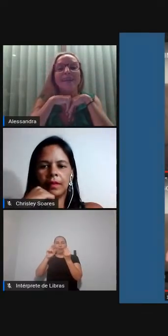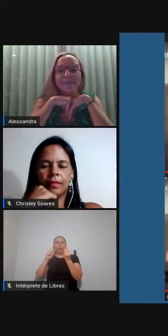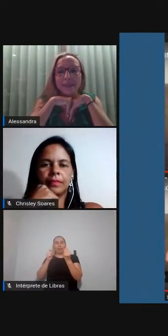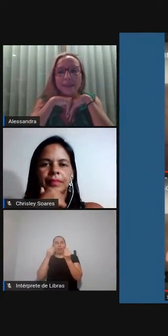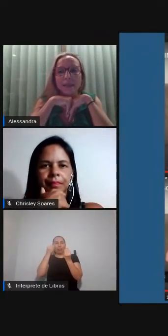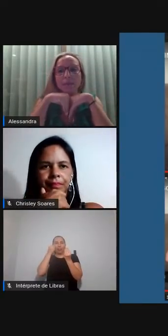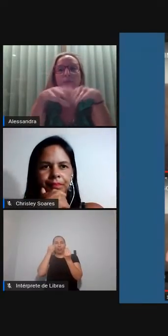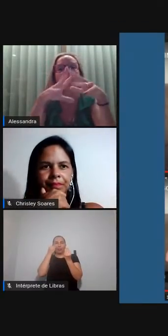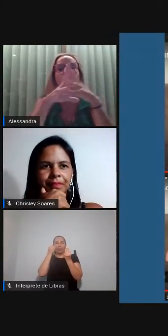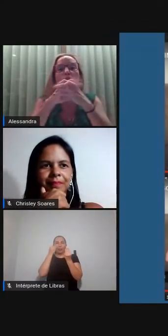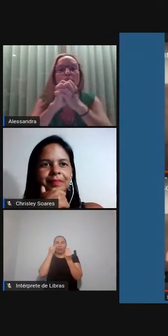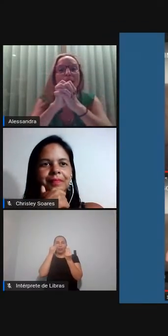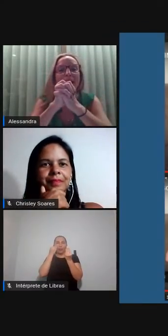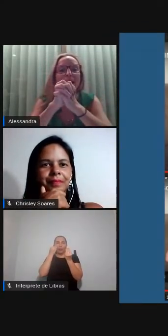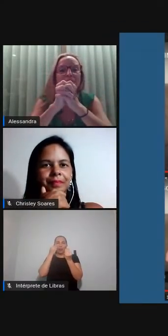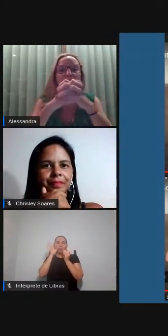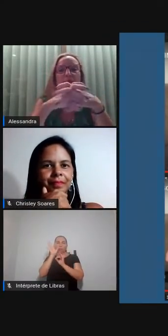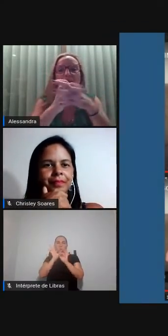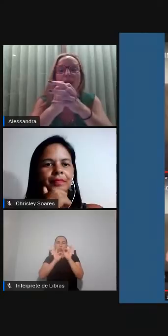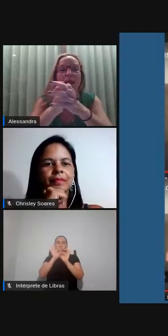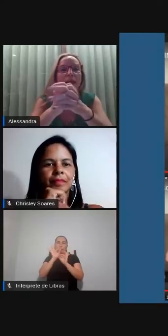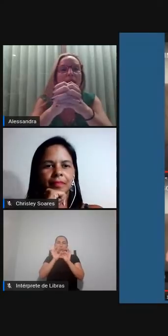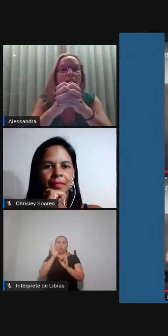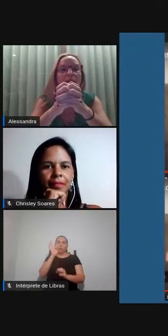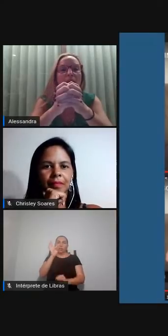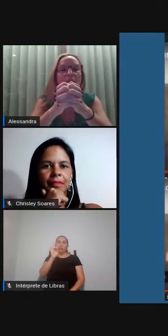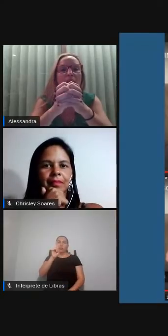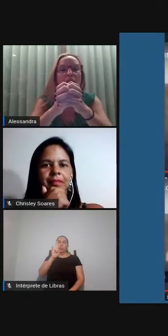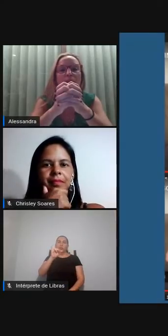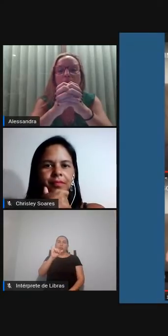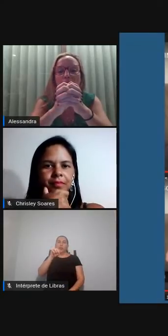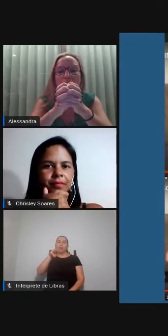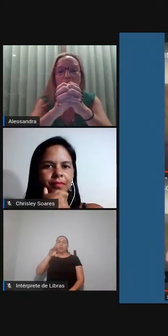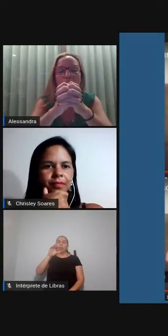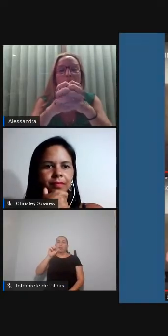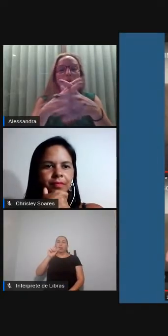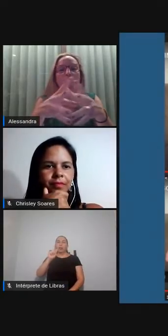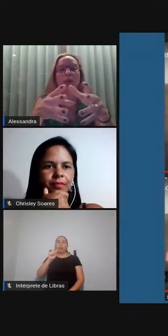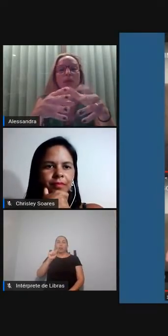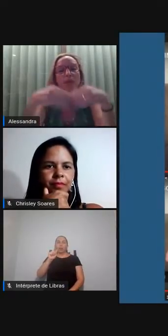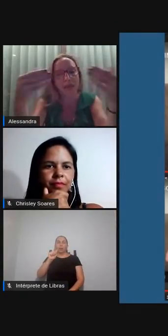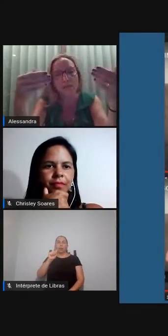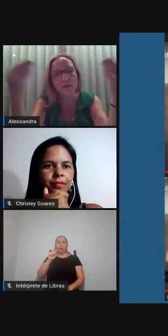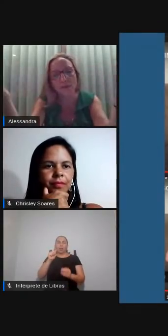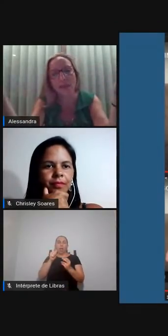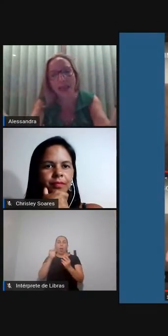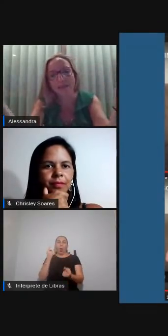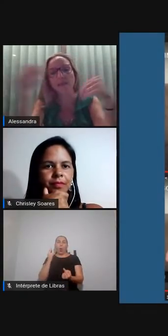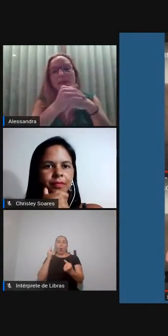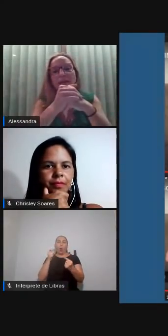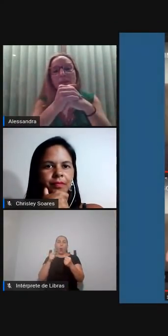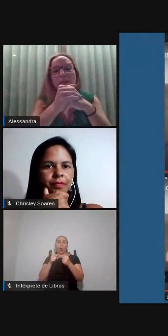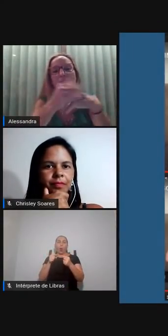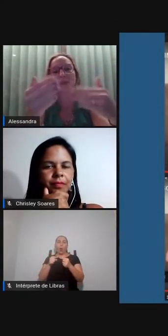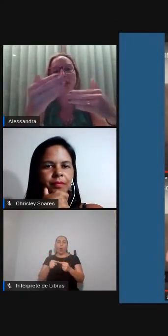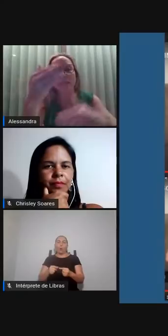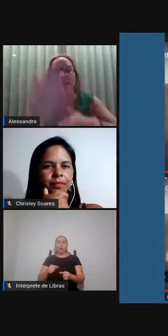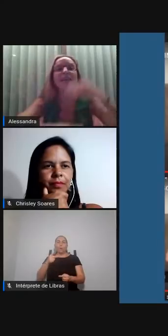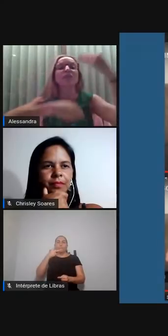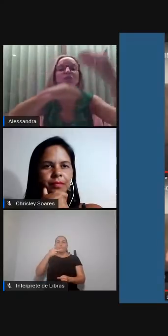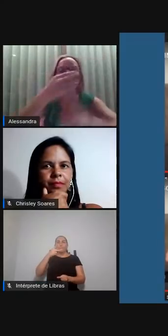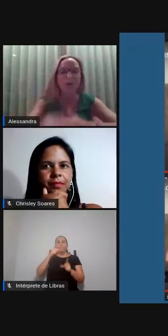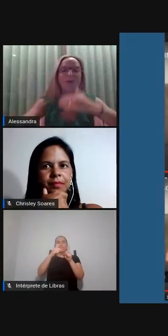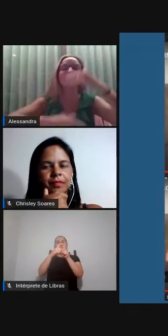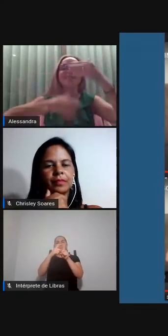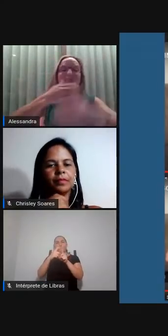fazer a trinca de palavras que rimam. E quem fizer a trinca primeiro